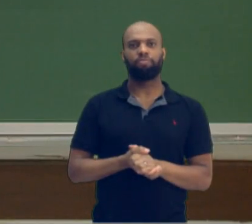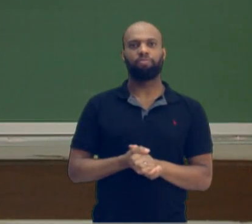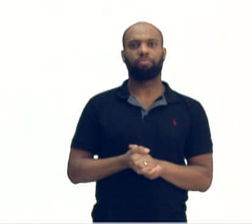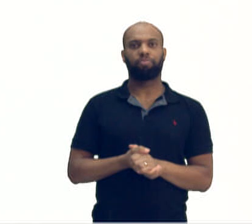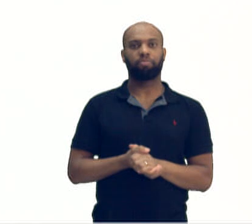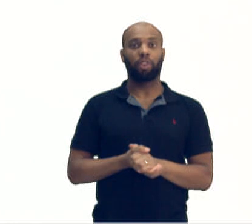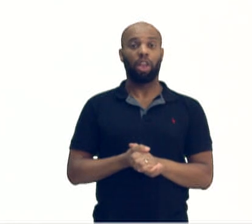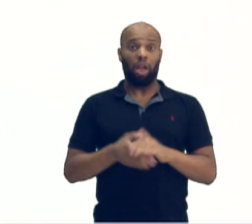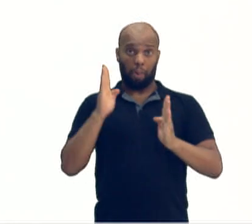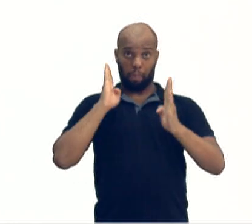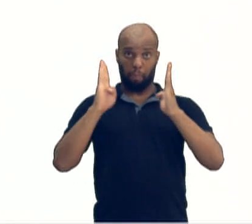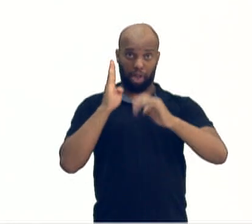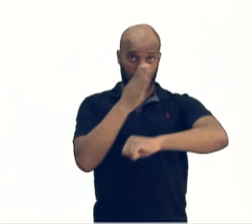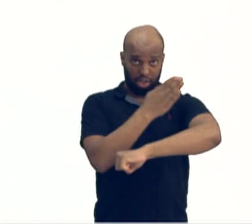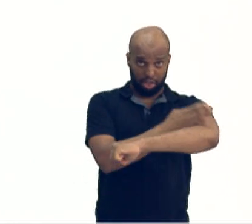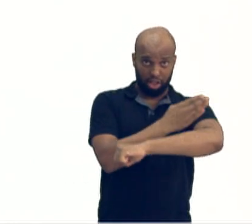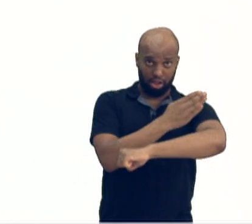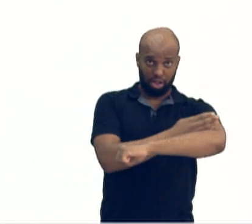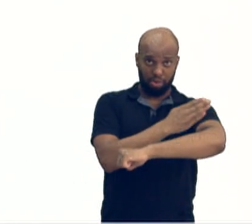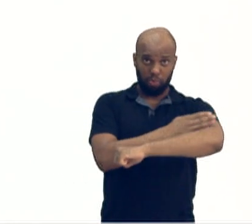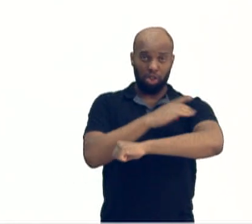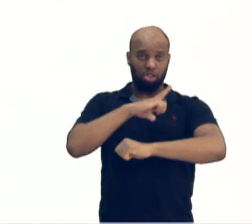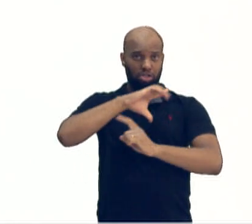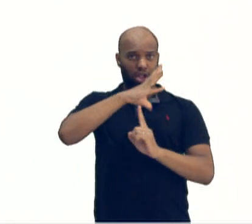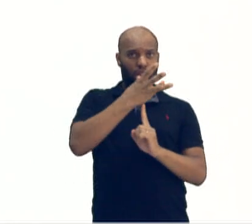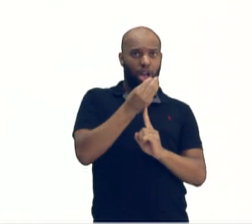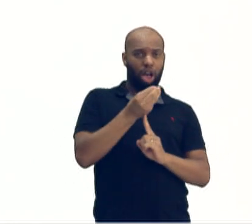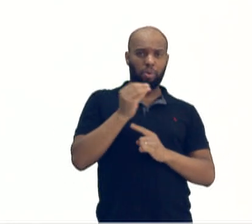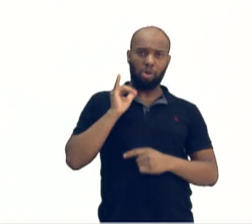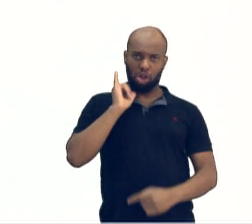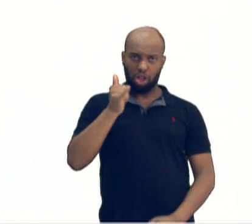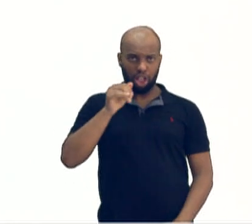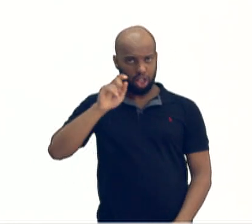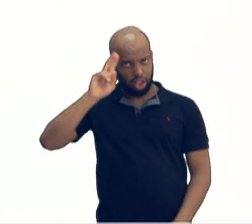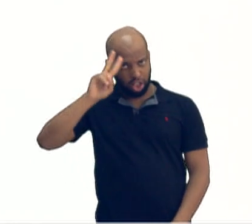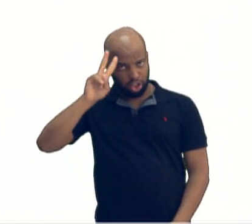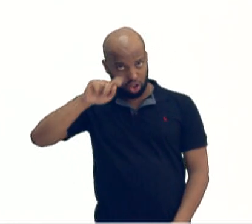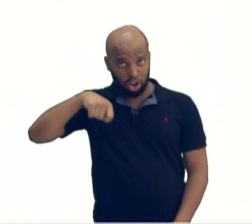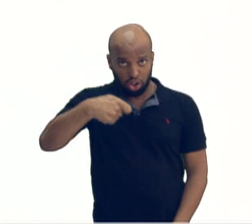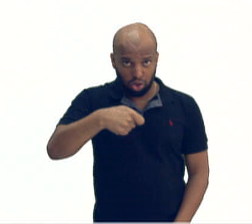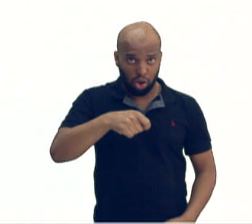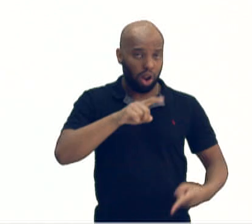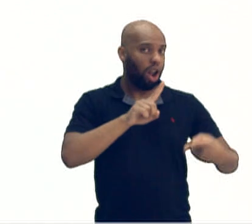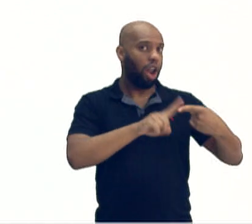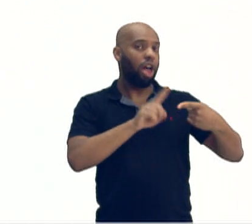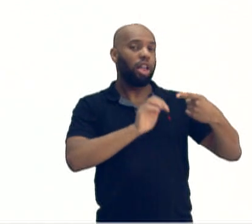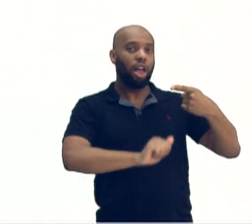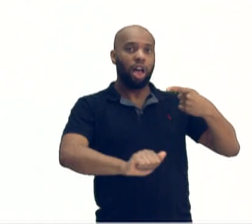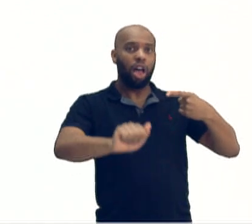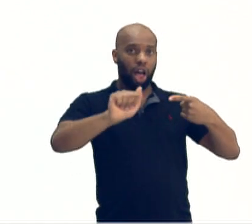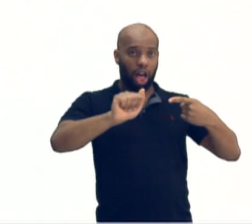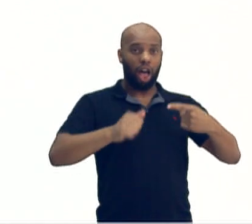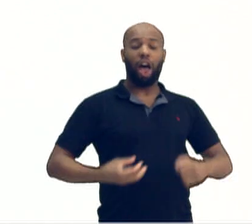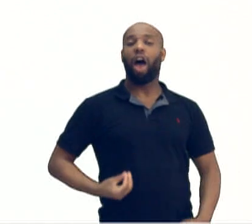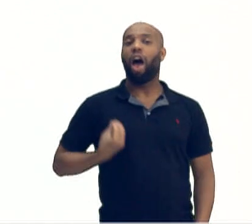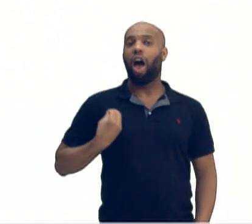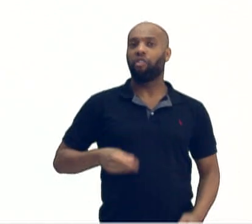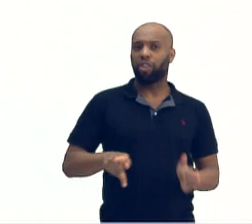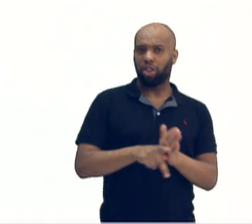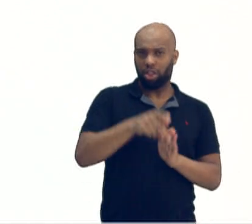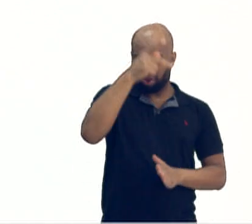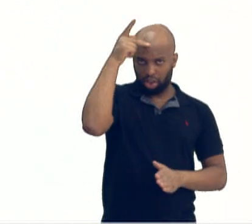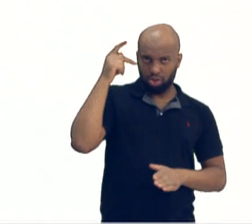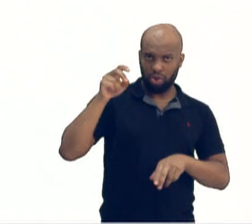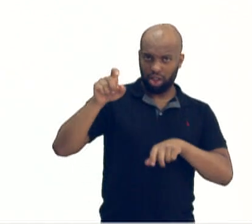Na Idade Média, as obras contavam histórias sobre, letra A, a vida dos